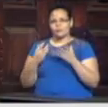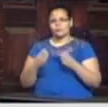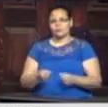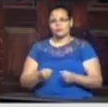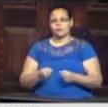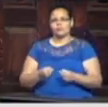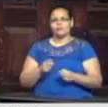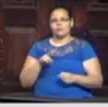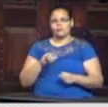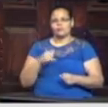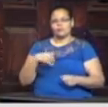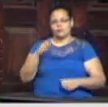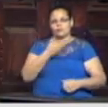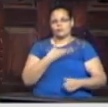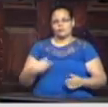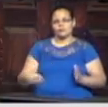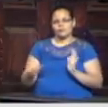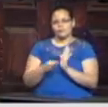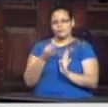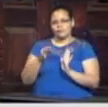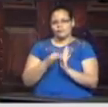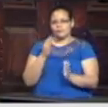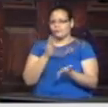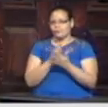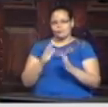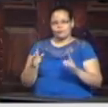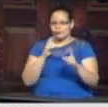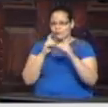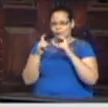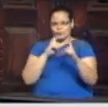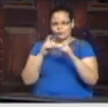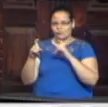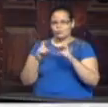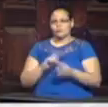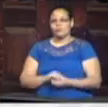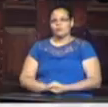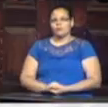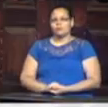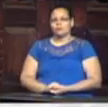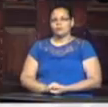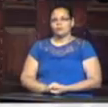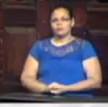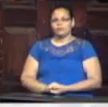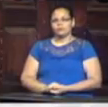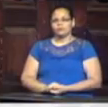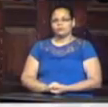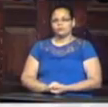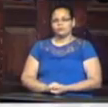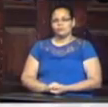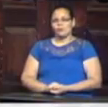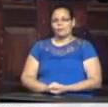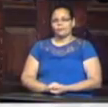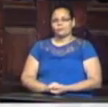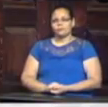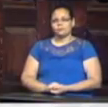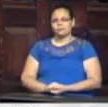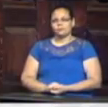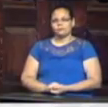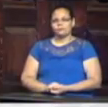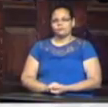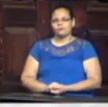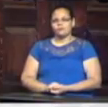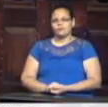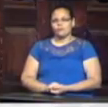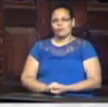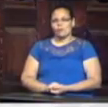aprovada vai a autógrafo. Está encerrada a sessão. São 14 horas e 49 minutos.